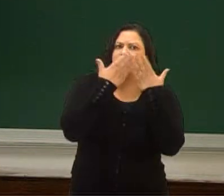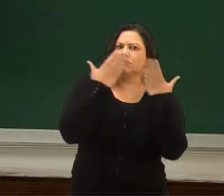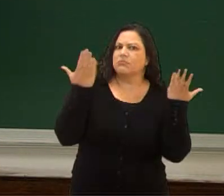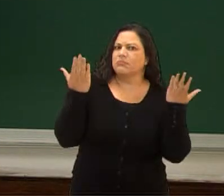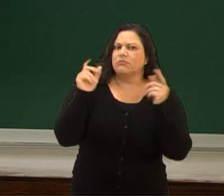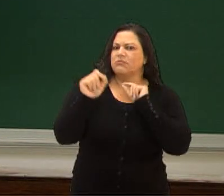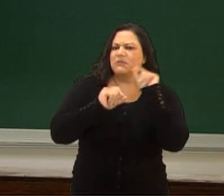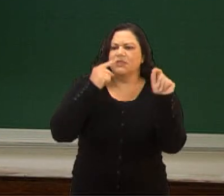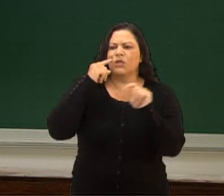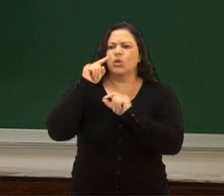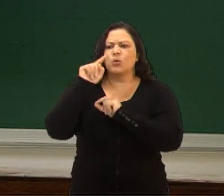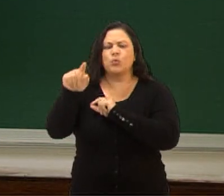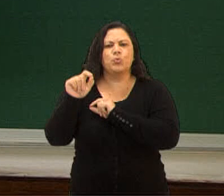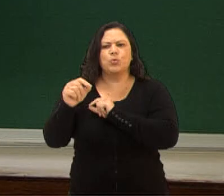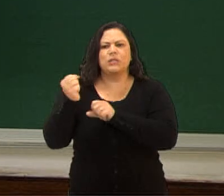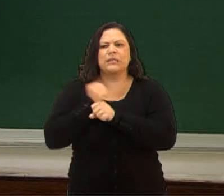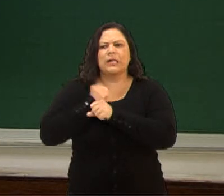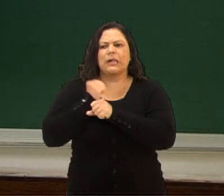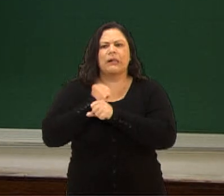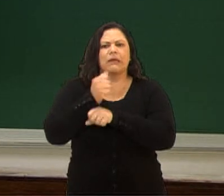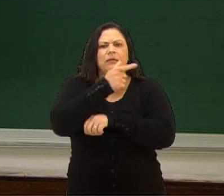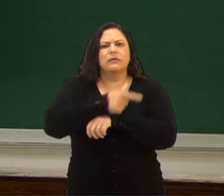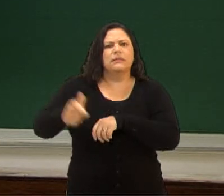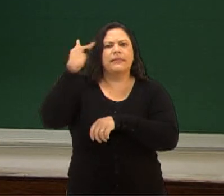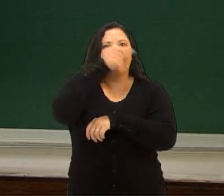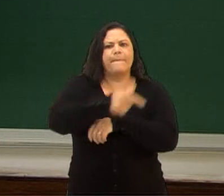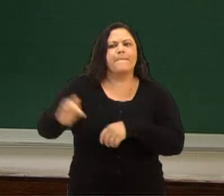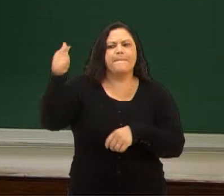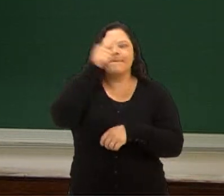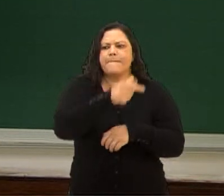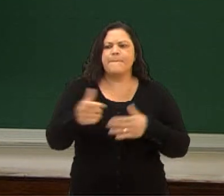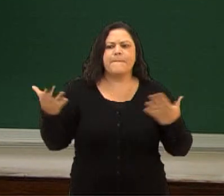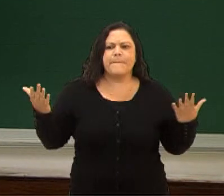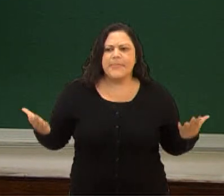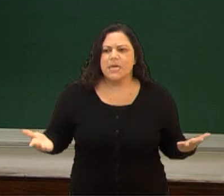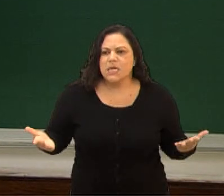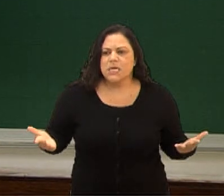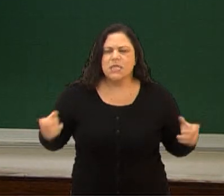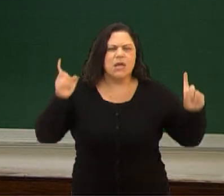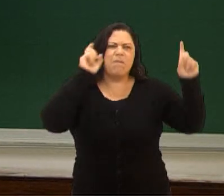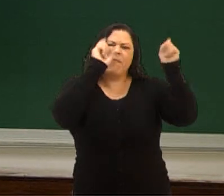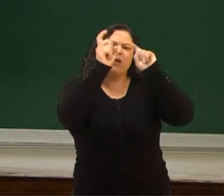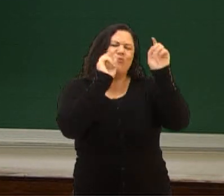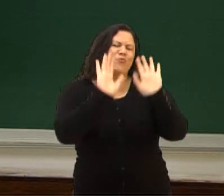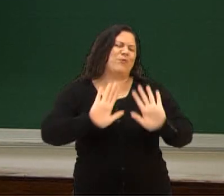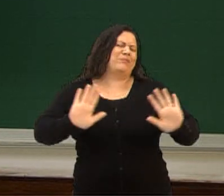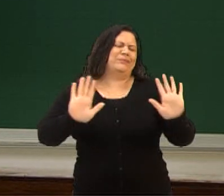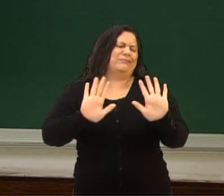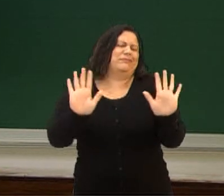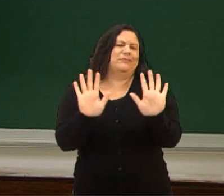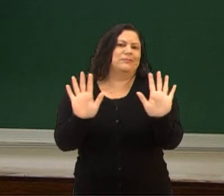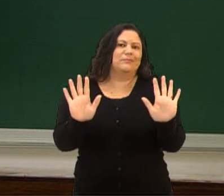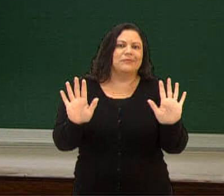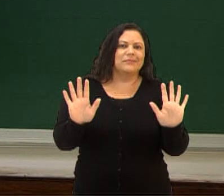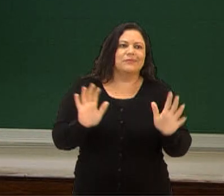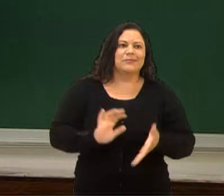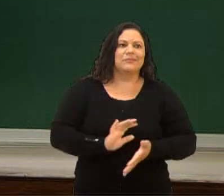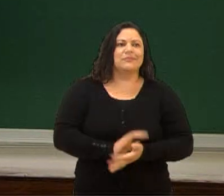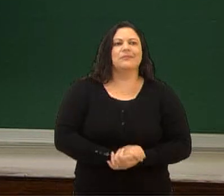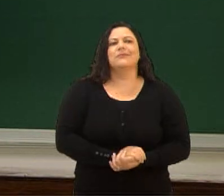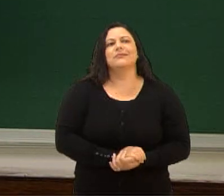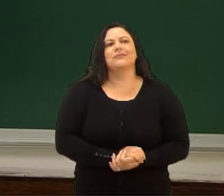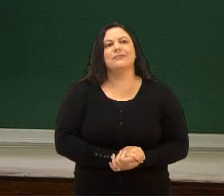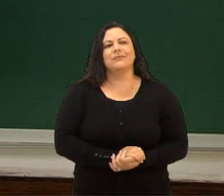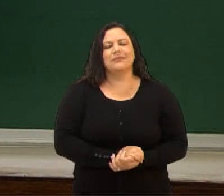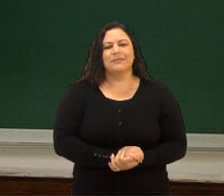muitas semanas. But I wouldn't really worry about him. Mas eu não vou me preocupar com isso, não. Everyone knows